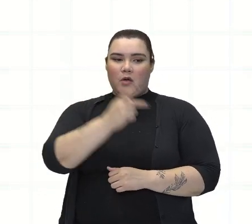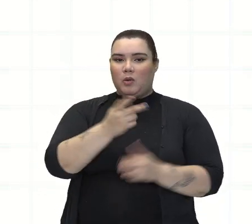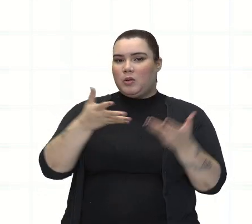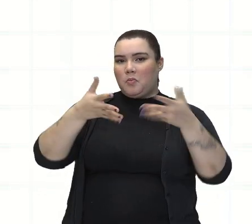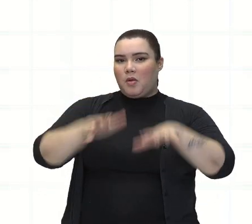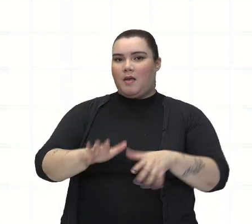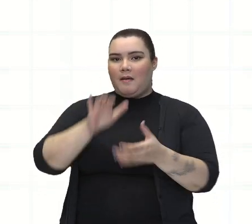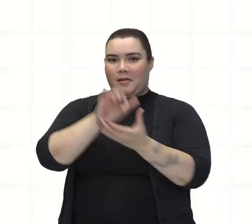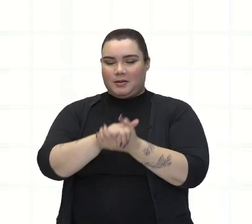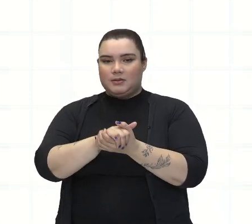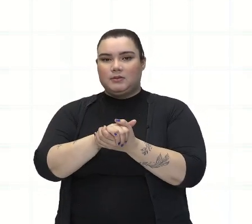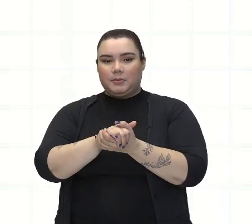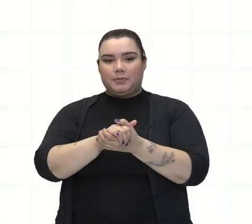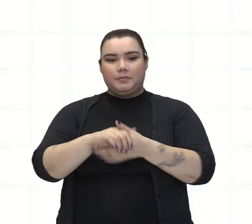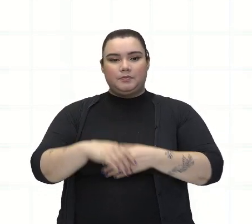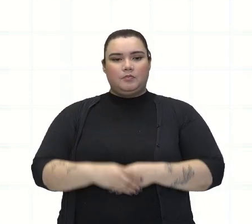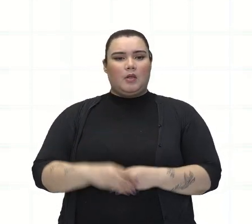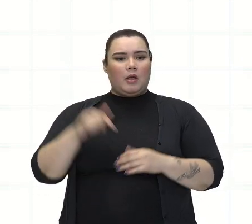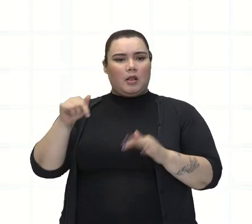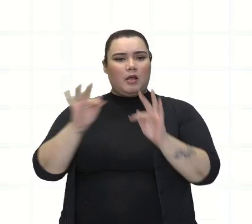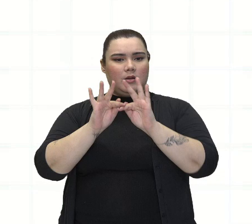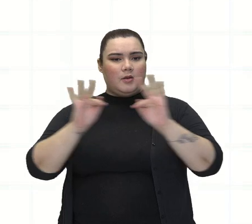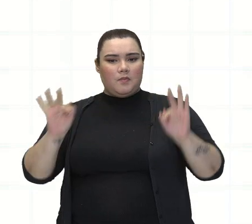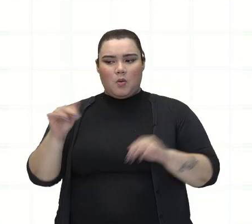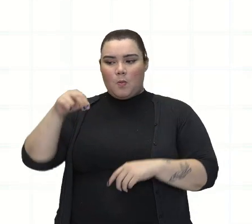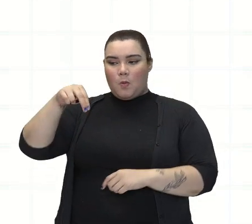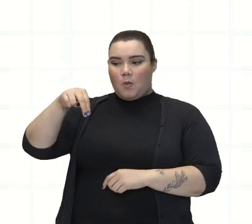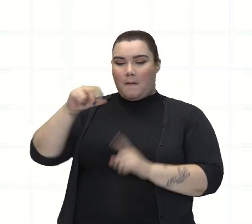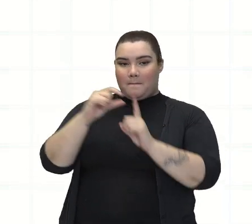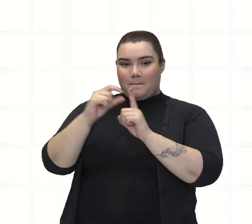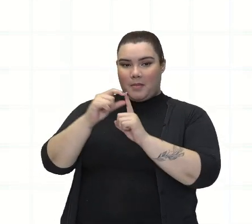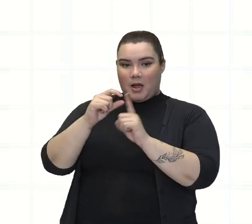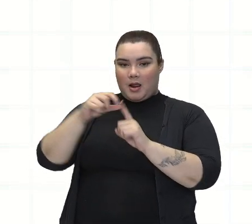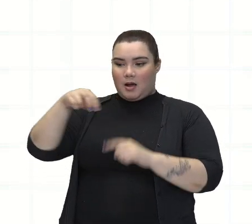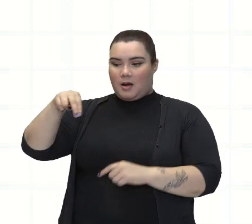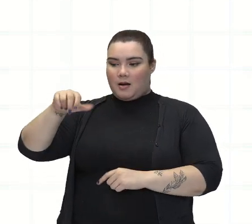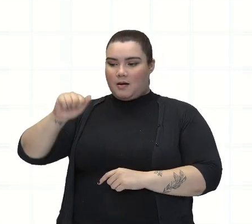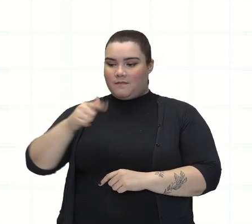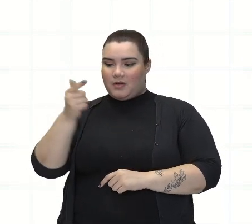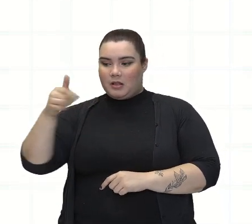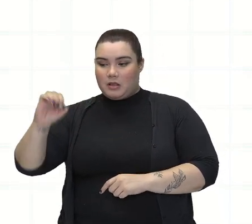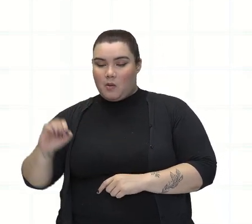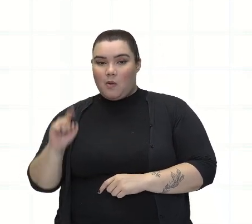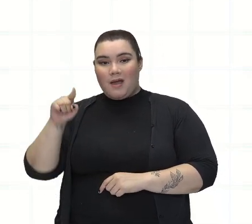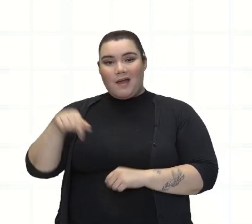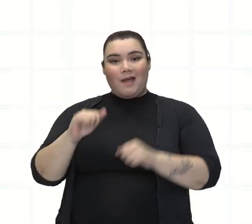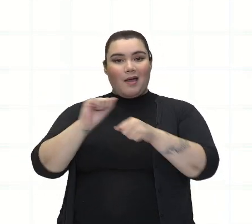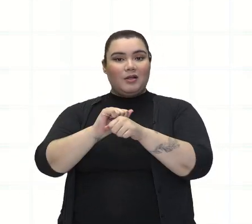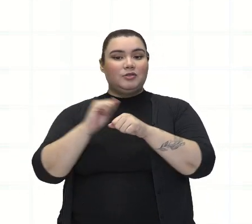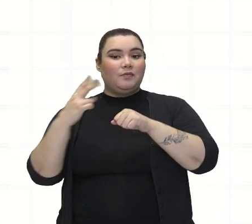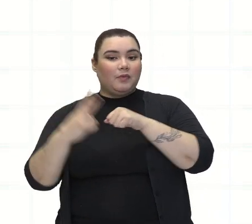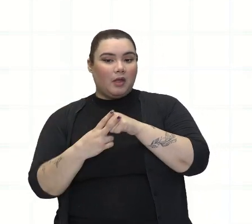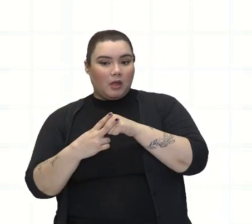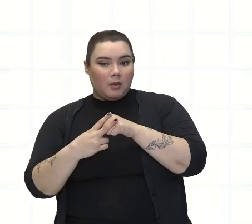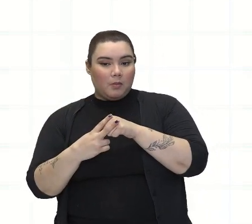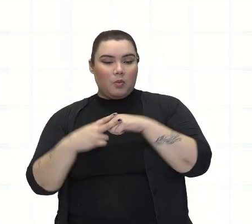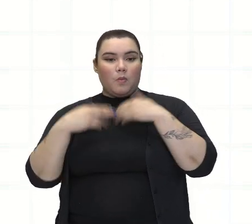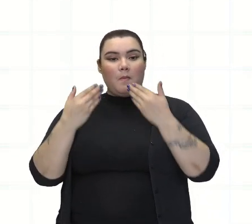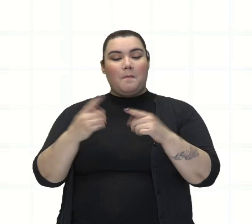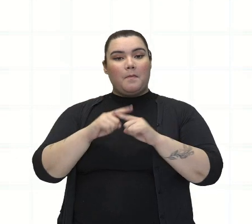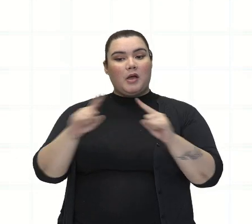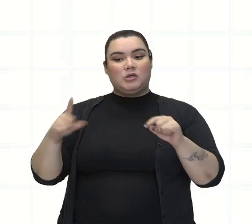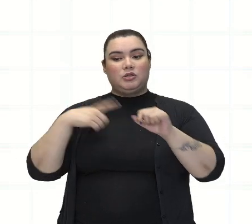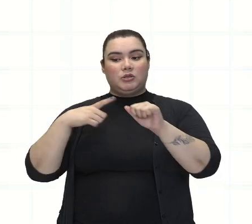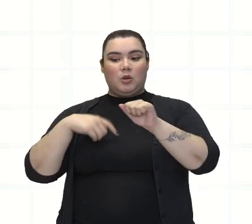advérbio. Só que nesse contexto, o artigo está acompanhando, então nós temos uma palavra substantivada. E a letra